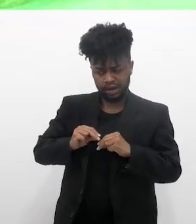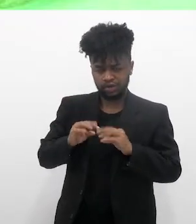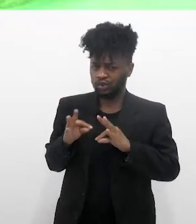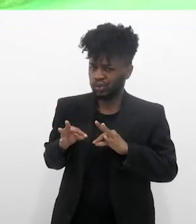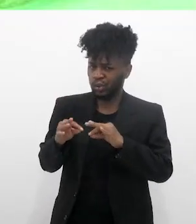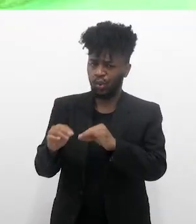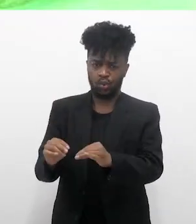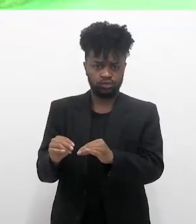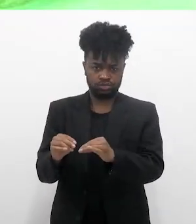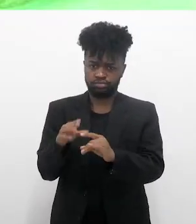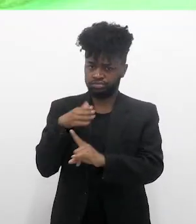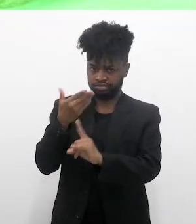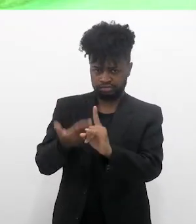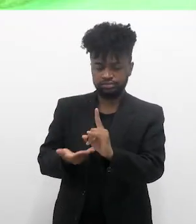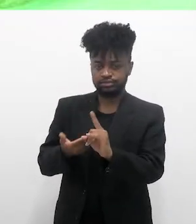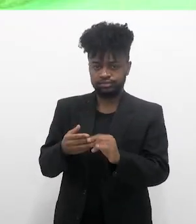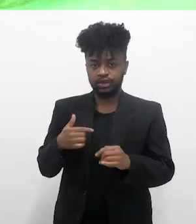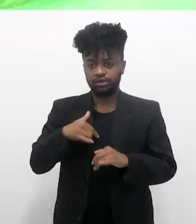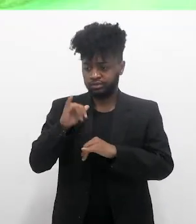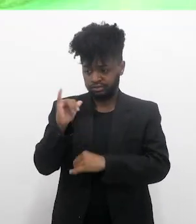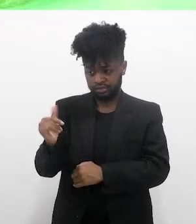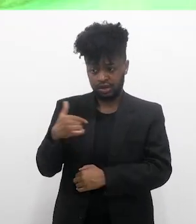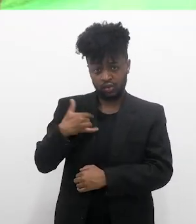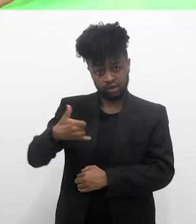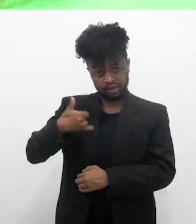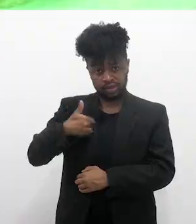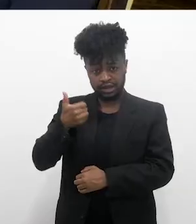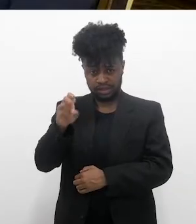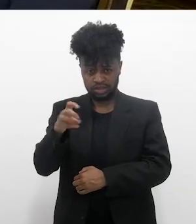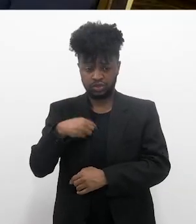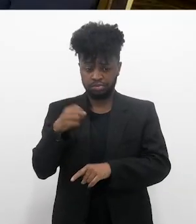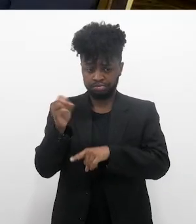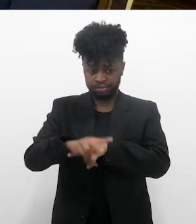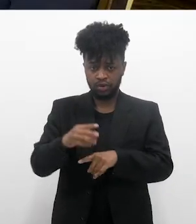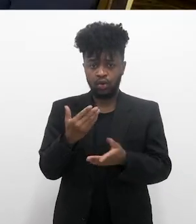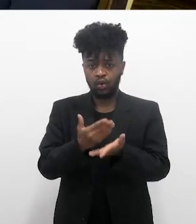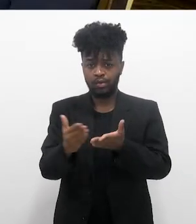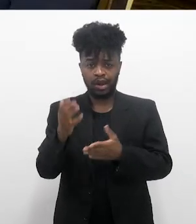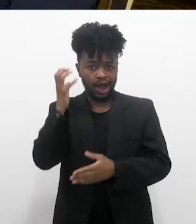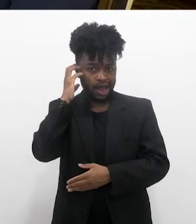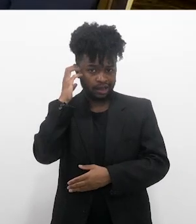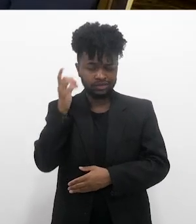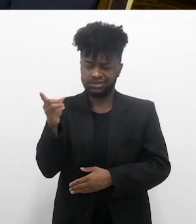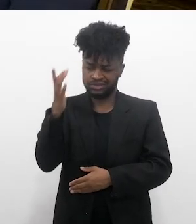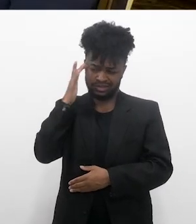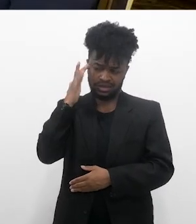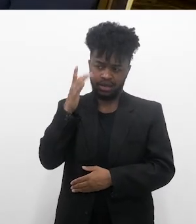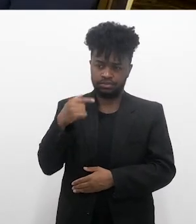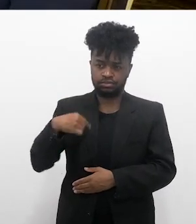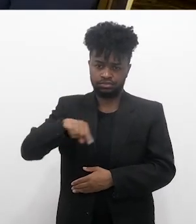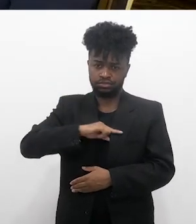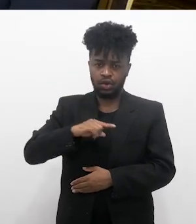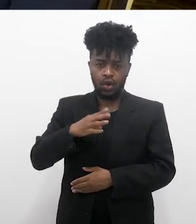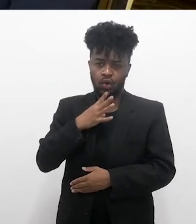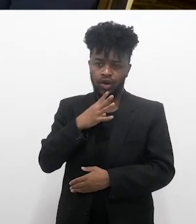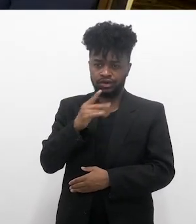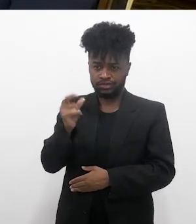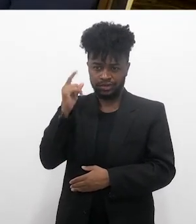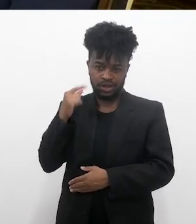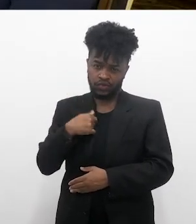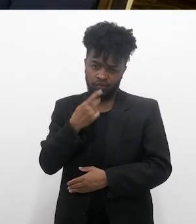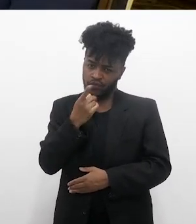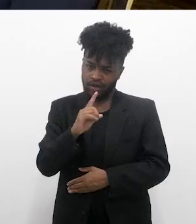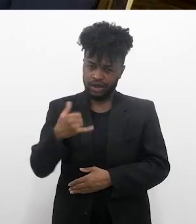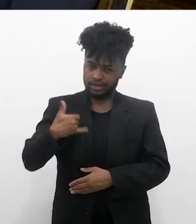para você, com 15 anos eu comecei no rádio, você sabe disso, né? Porque a gente já se conhece há muito tempo. Não vou dizer a idade não, senão eu fico dizendo a minha e a